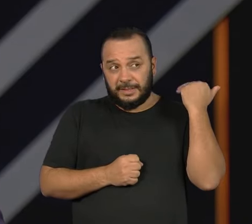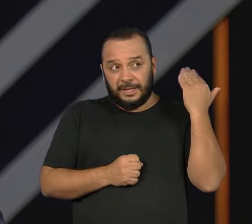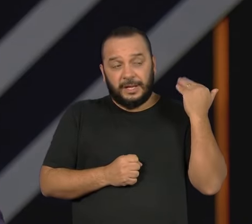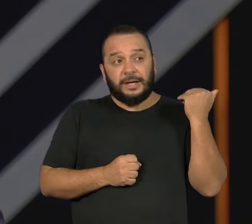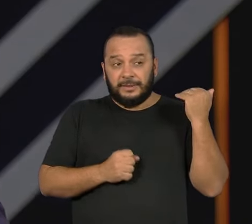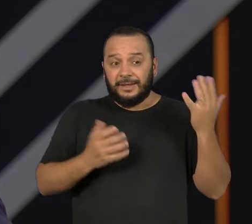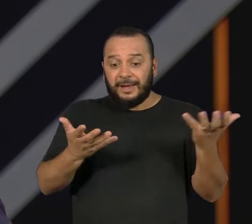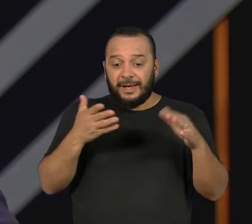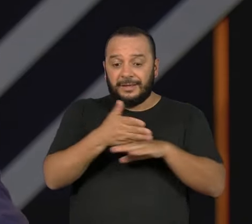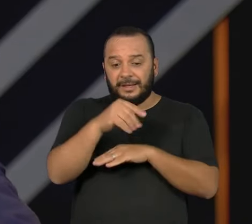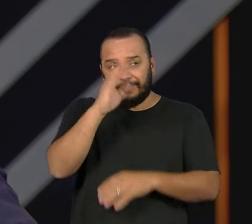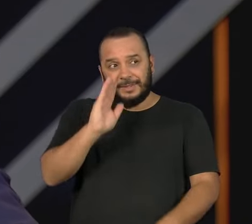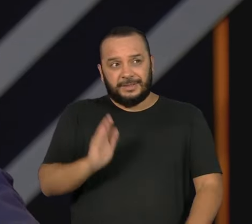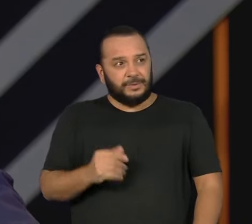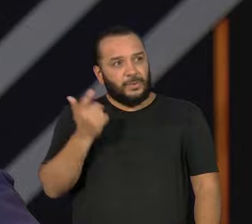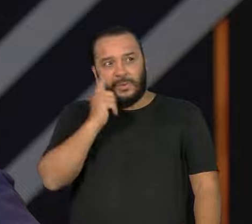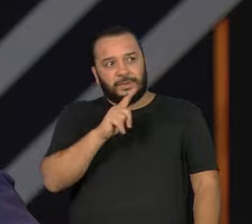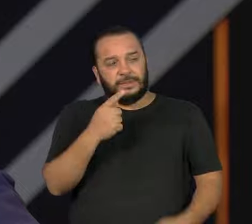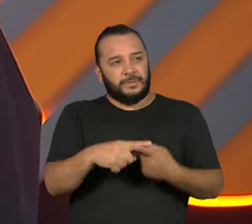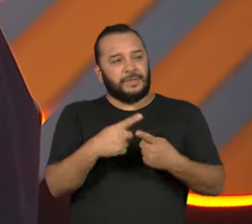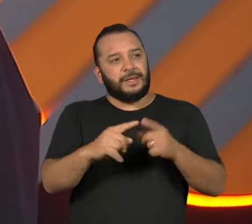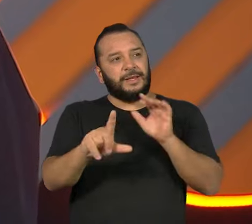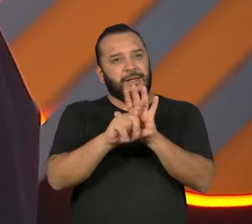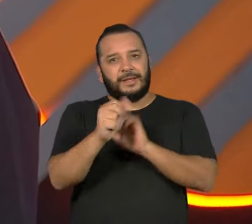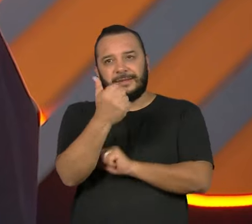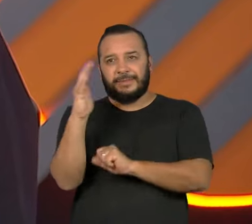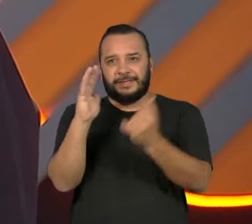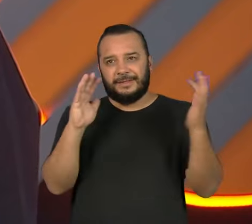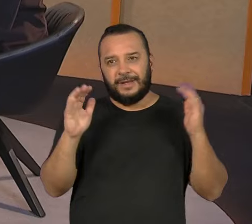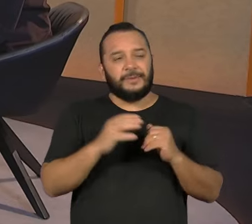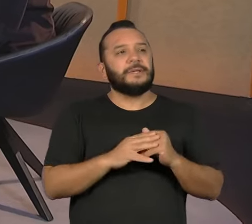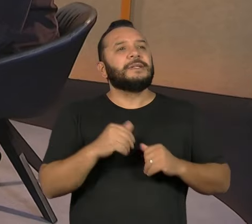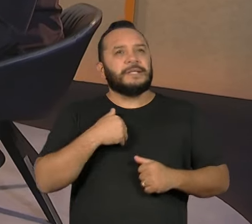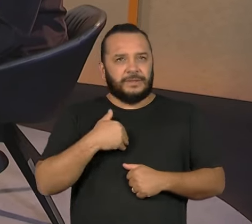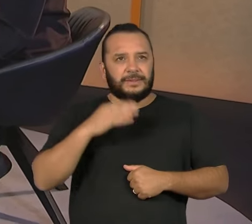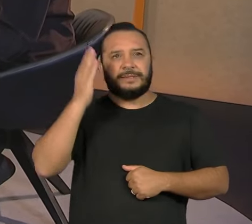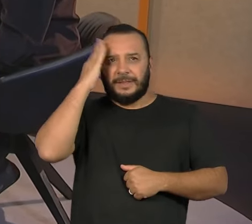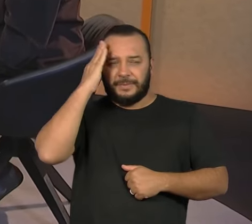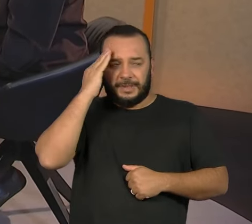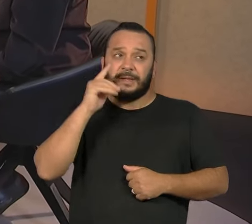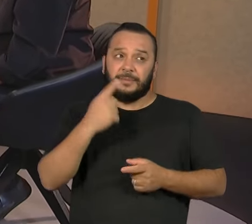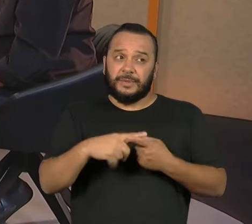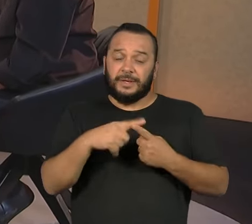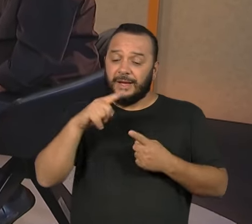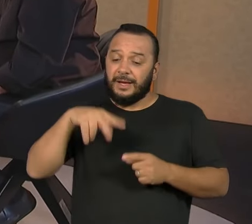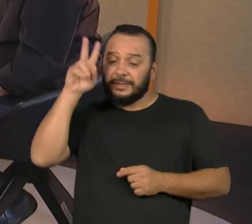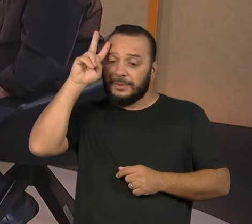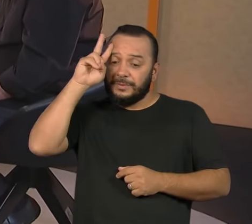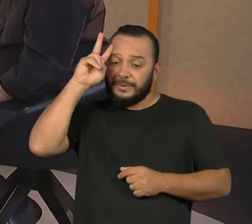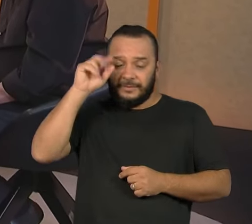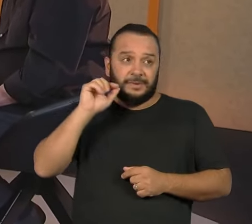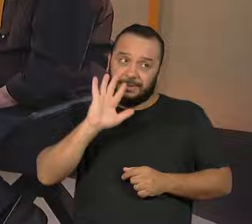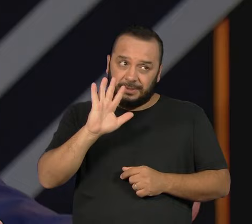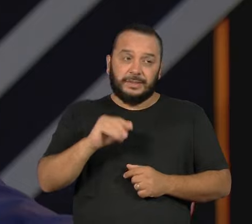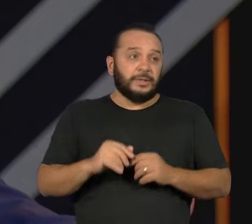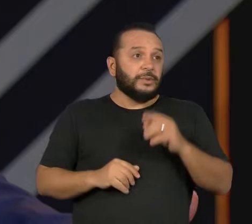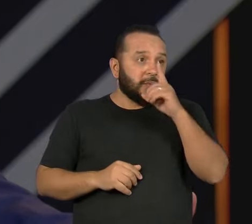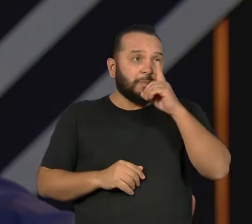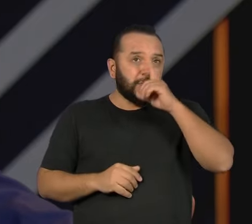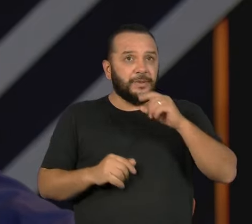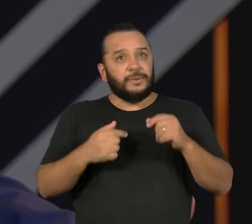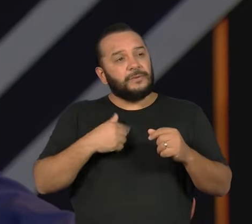não conseguia por conta de uma lei ambiental. E eu sabia, porque foi numa segunda-feira, domingo, ontem, né, o dia anterior, eu